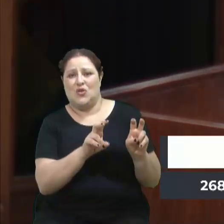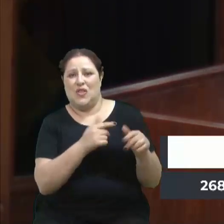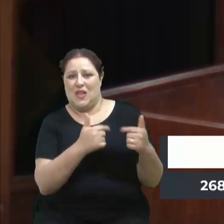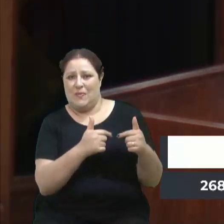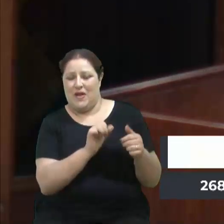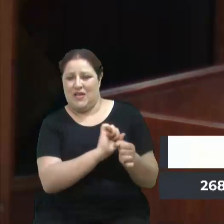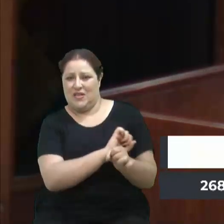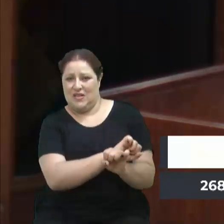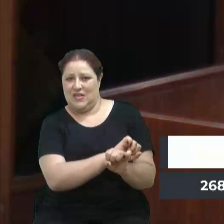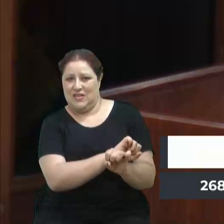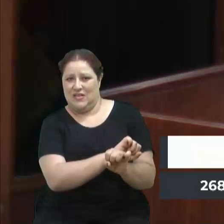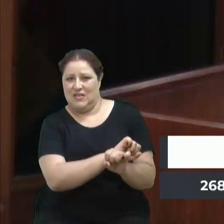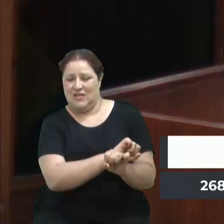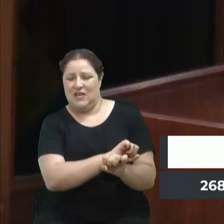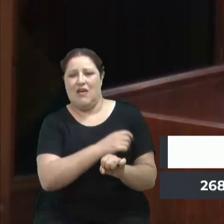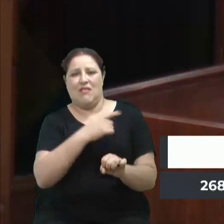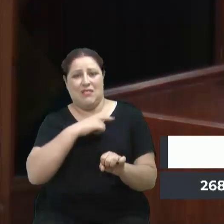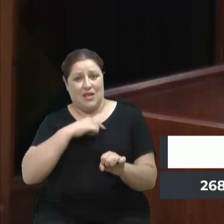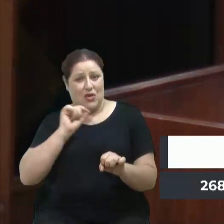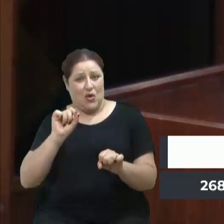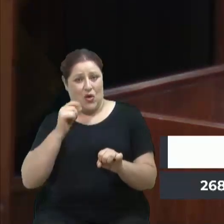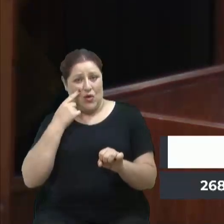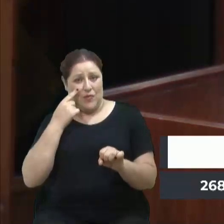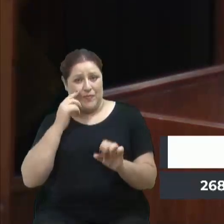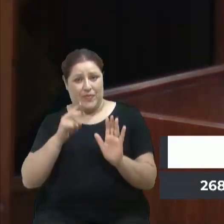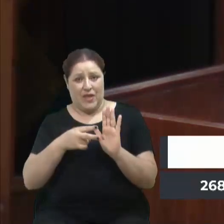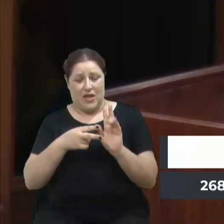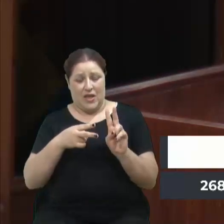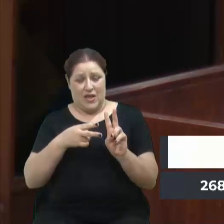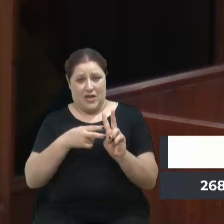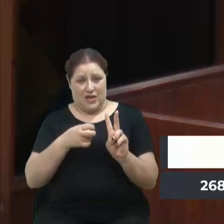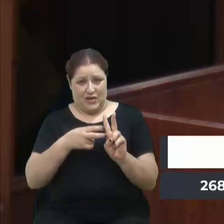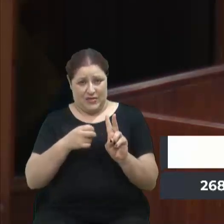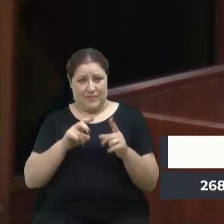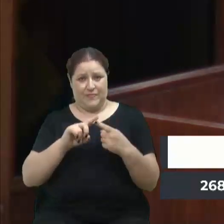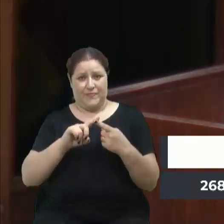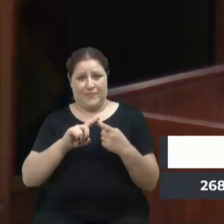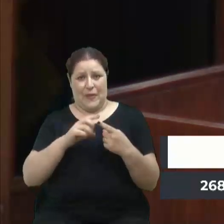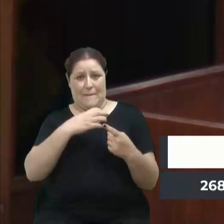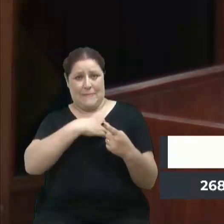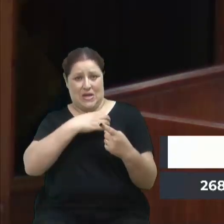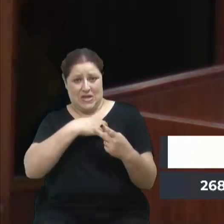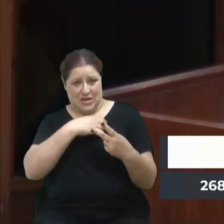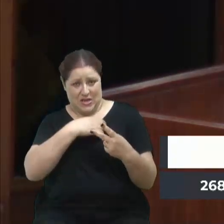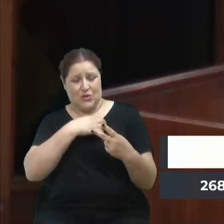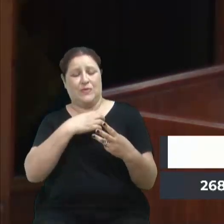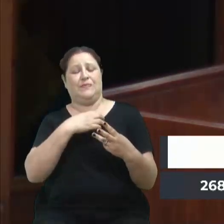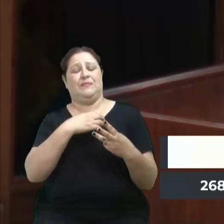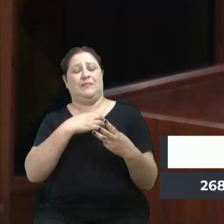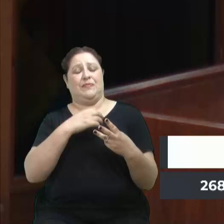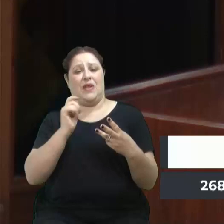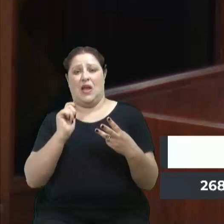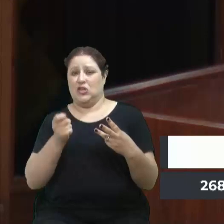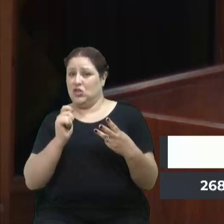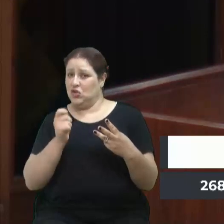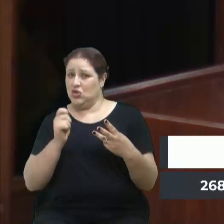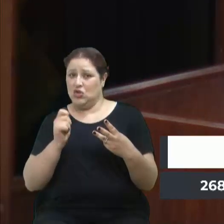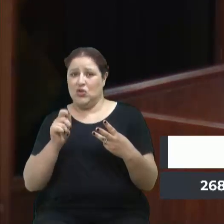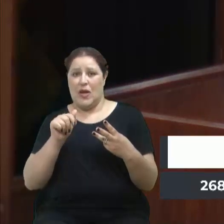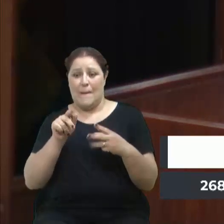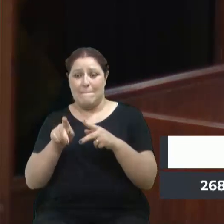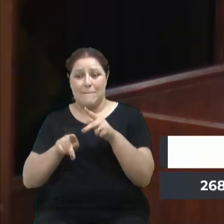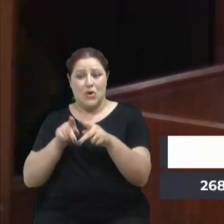argentinos no Rio Grande do Sul são os povos que têm maiores casos de denúncia